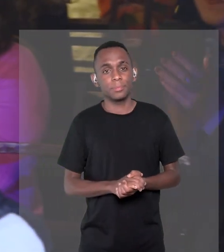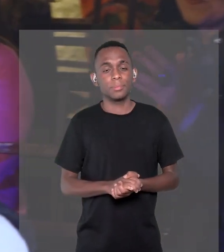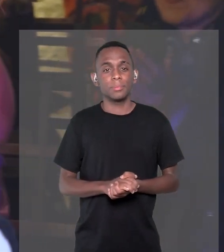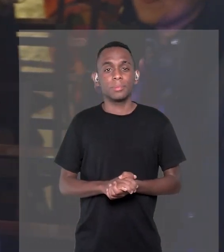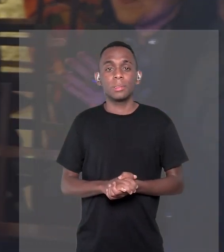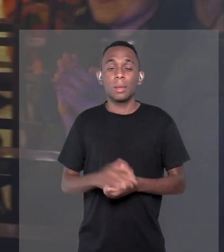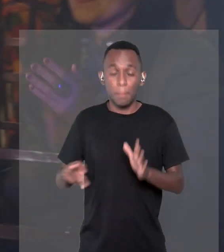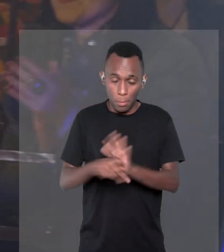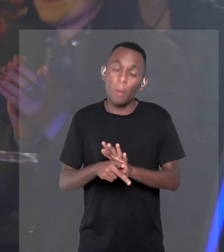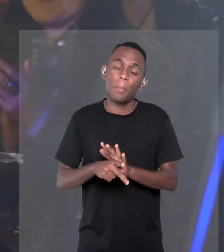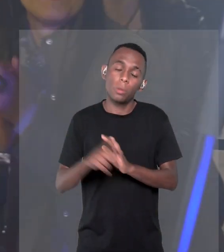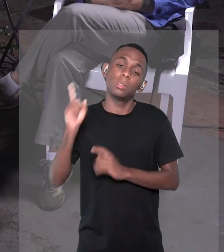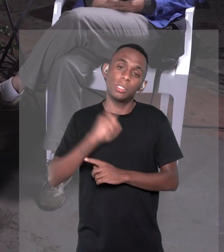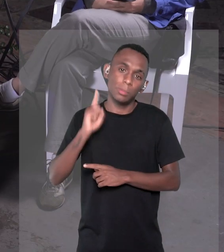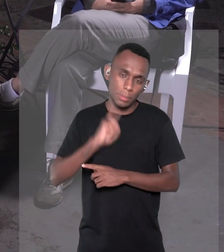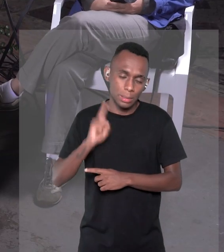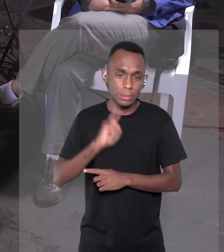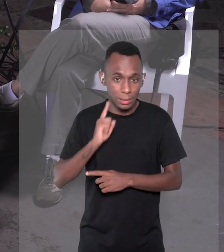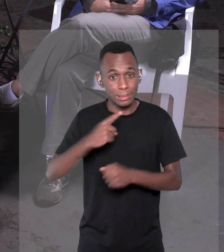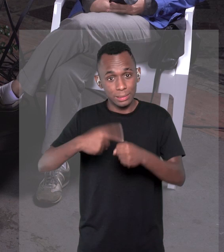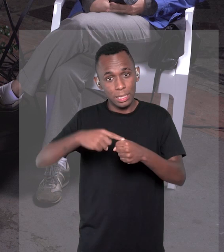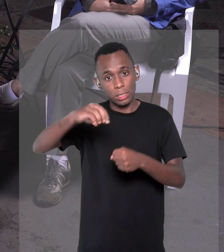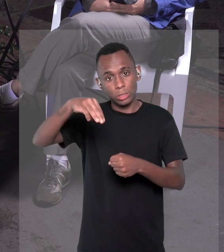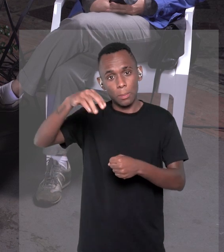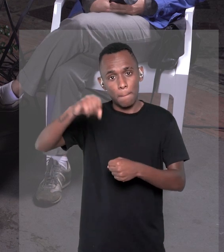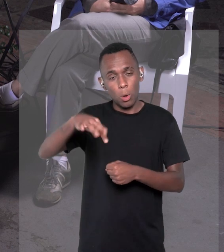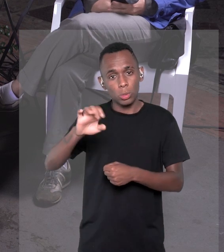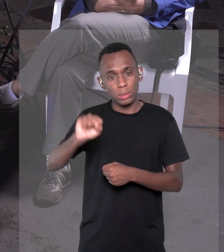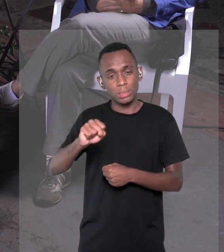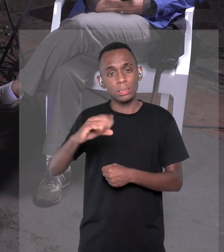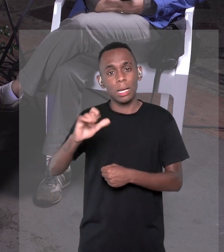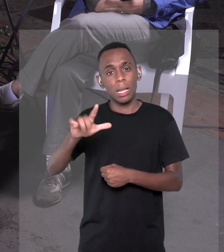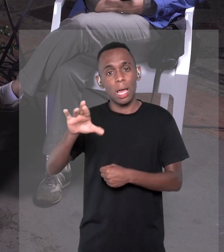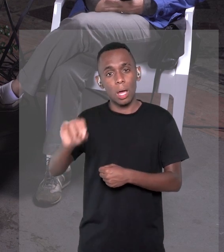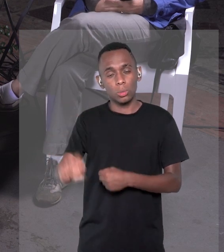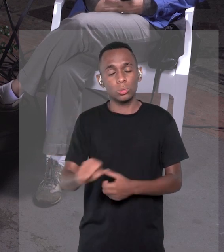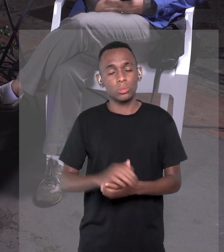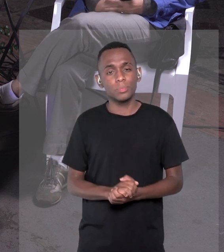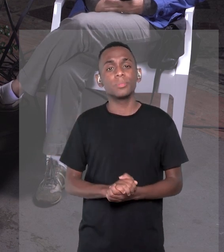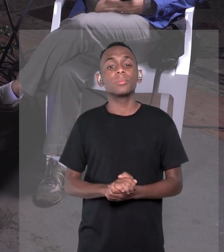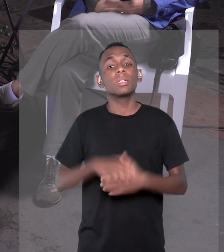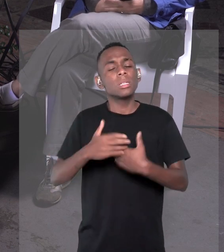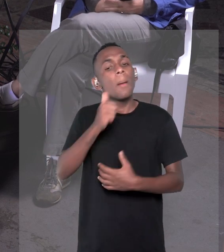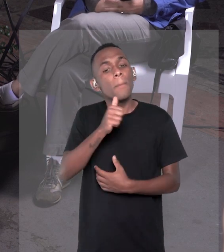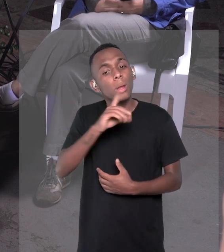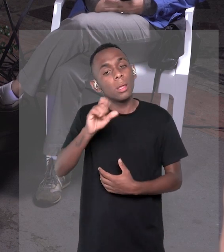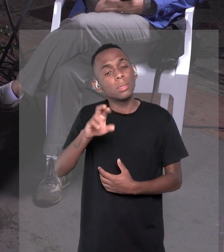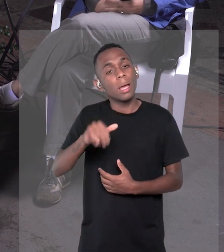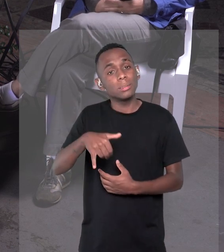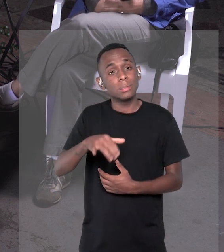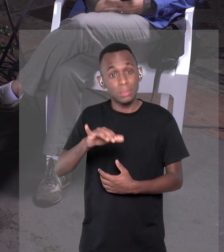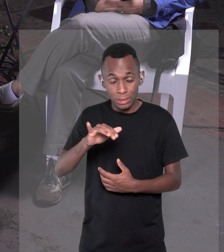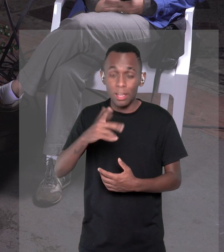Afonso, eu posso fazer um comentário aqui? À vontade. Vou fazer um comentário. Porque você